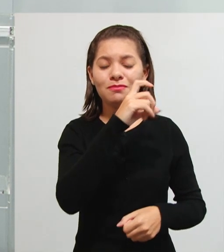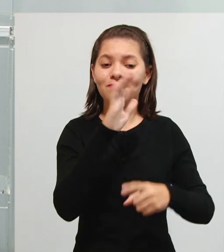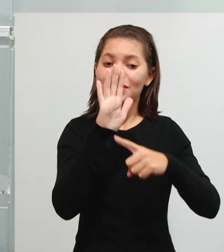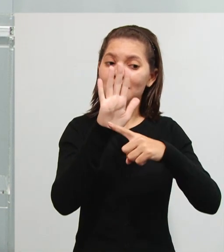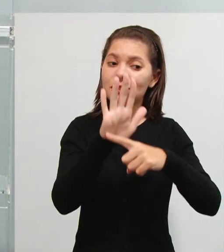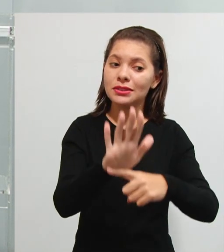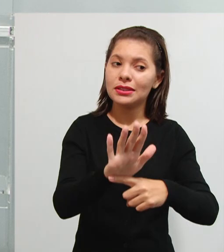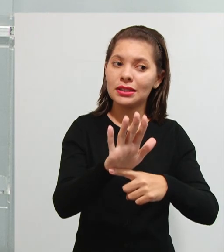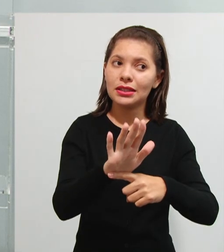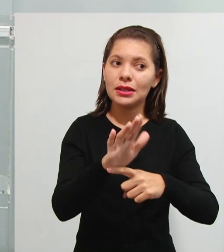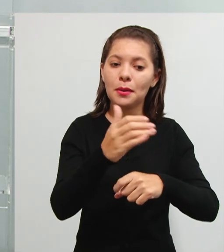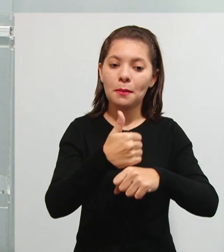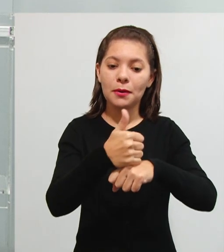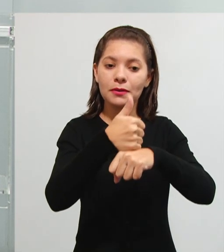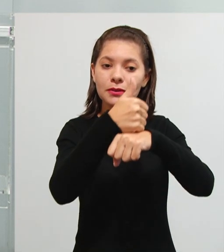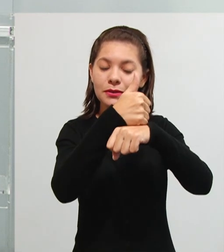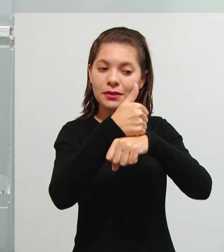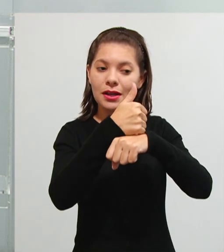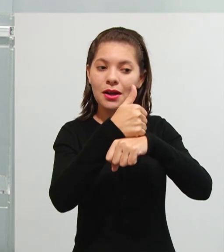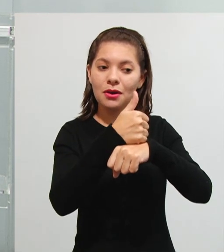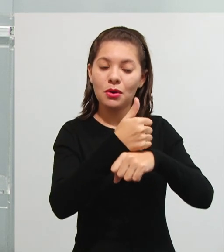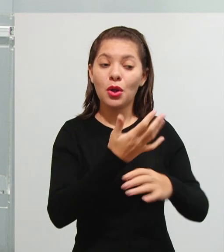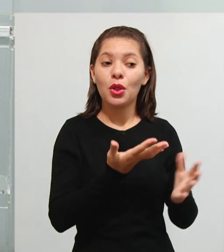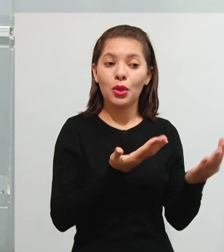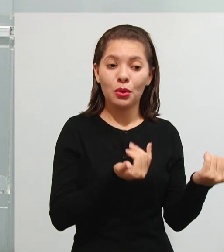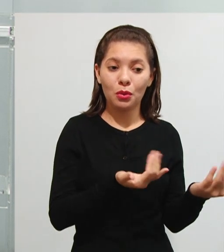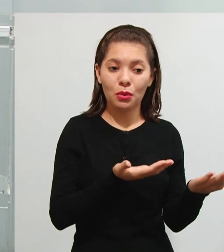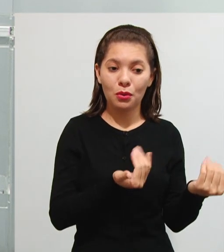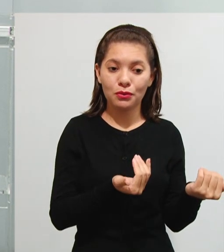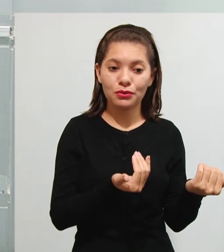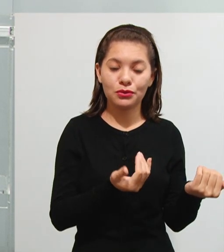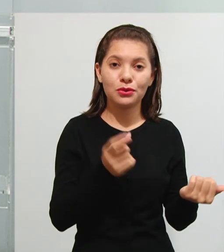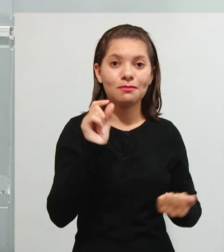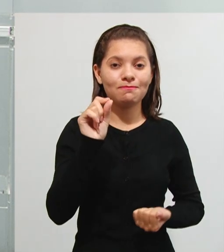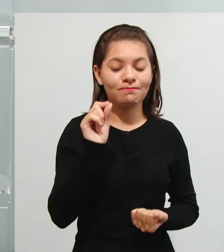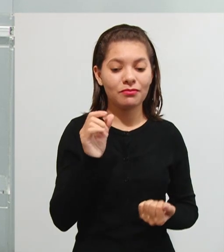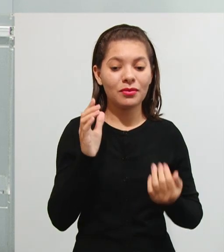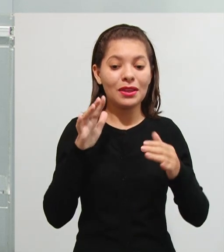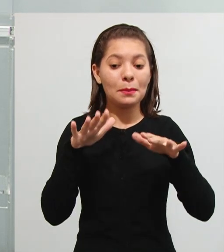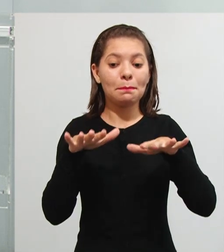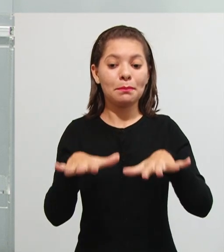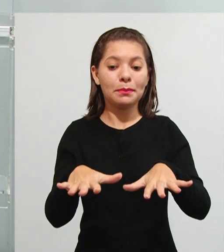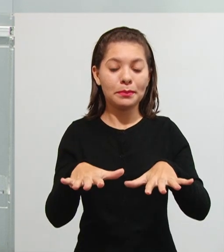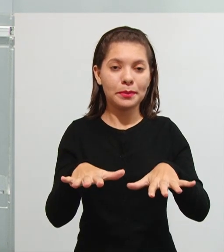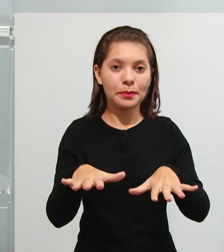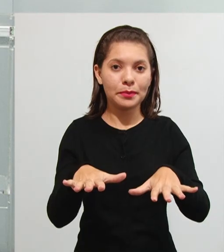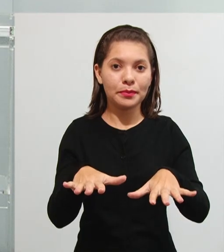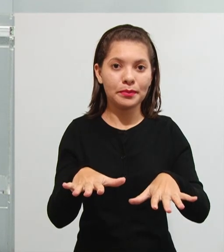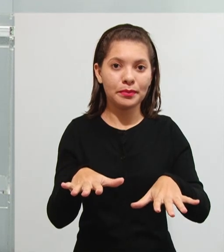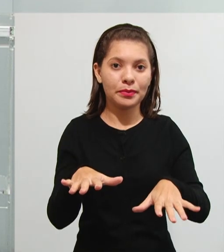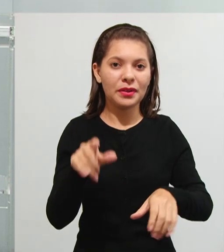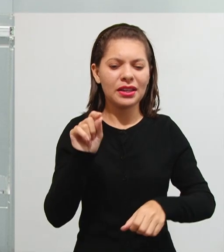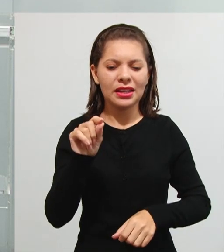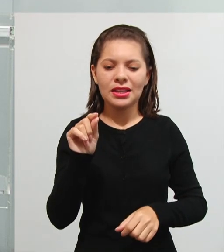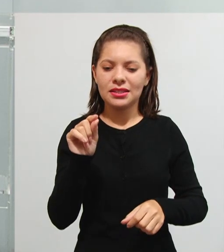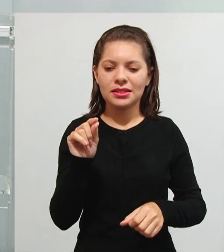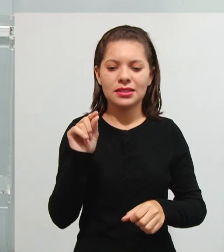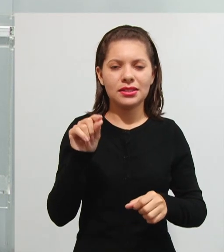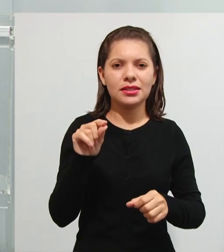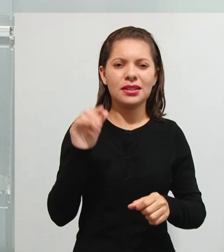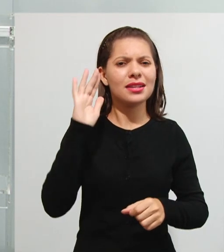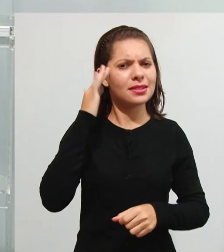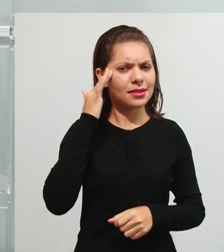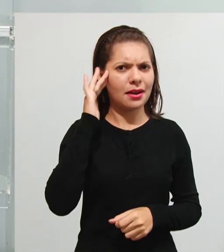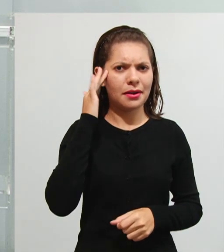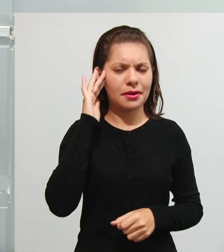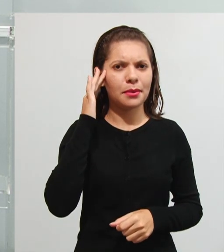que vem assumir determinada função do que manter aqueles que já estão mais familiarizados né